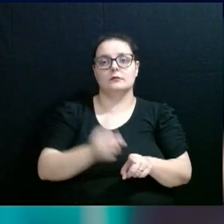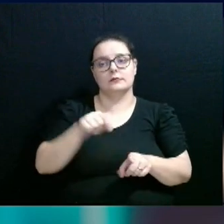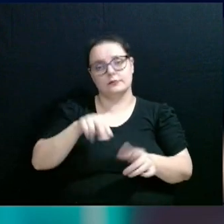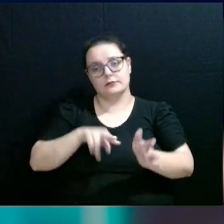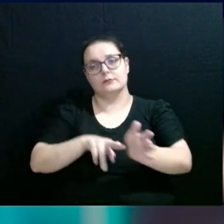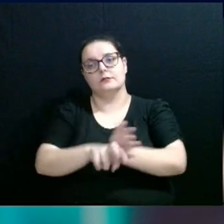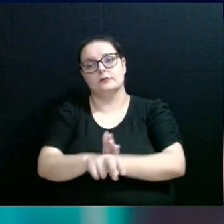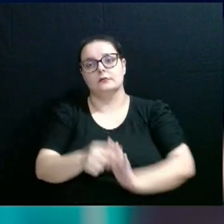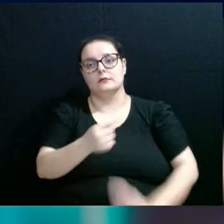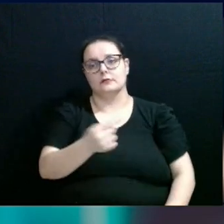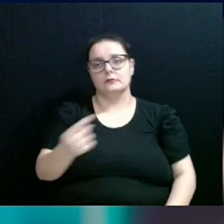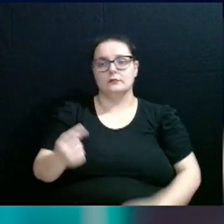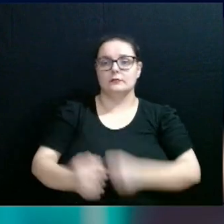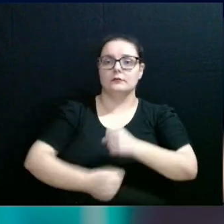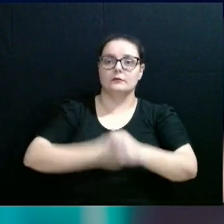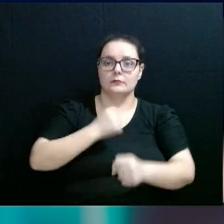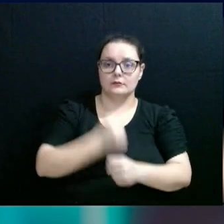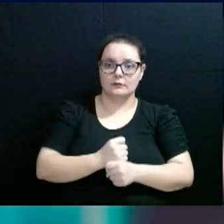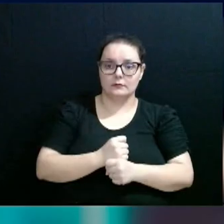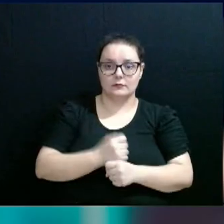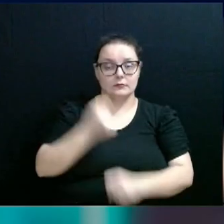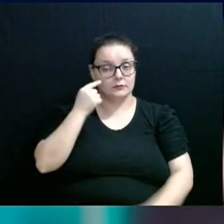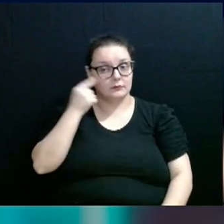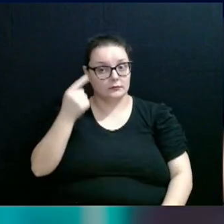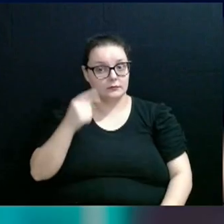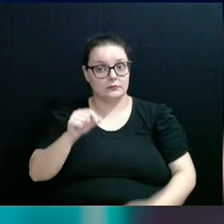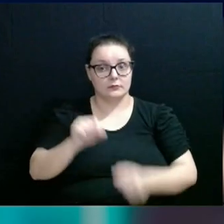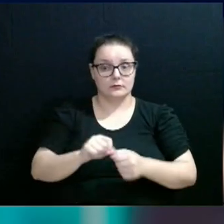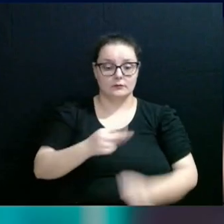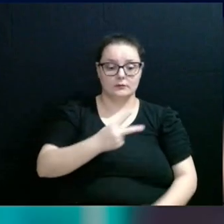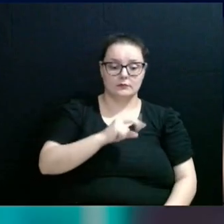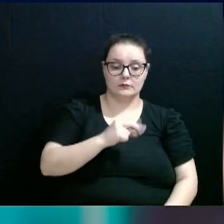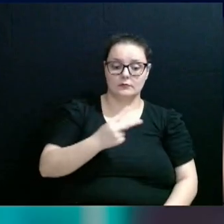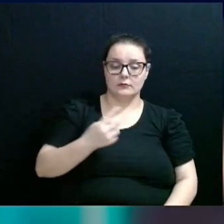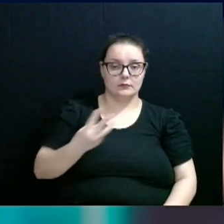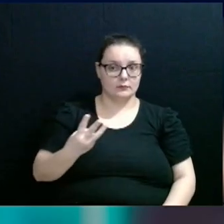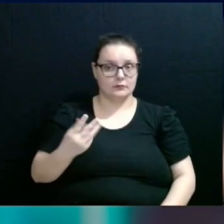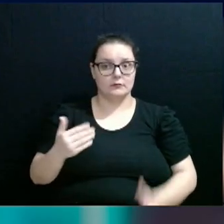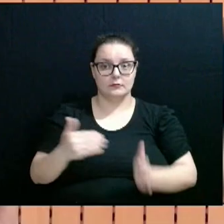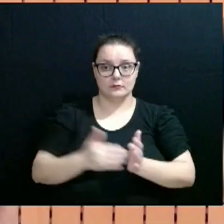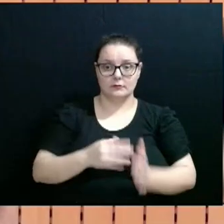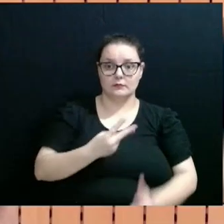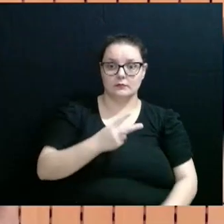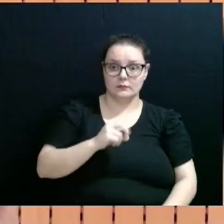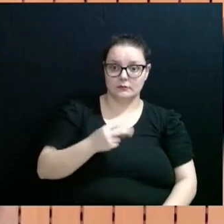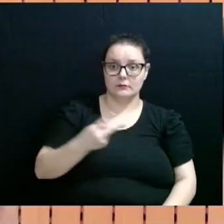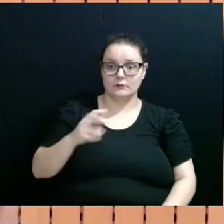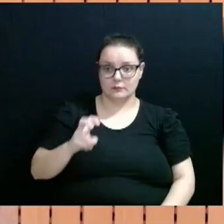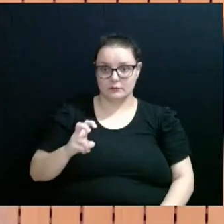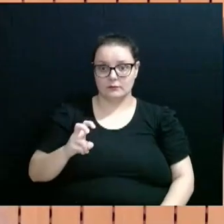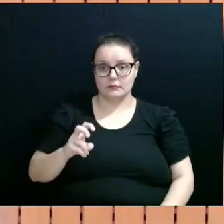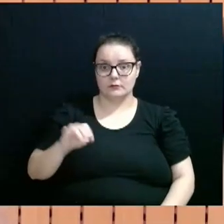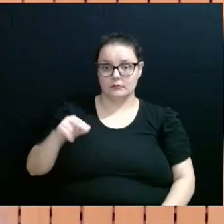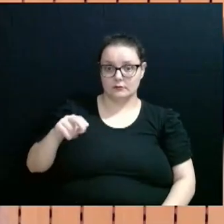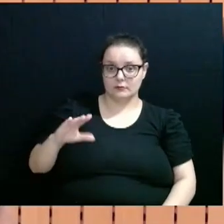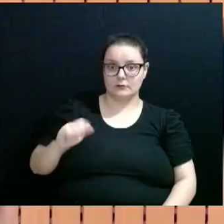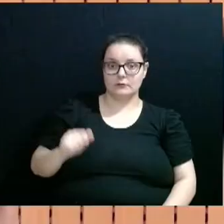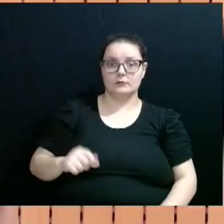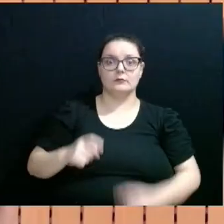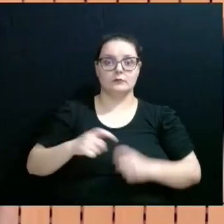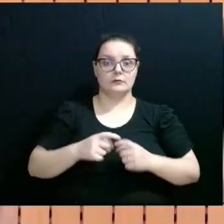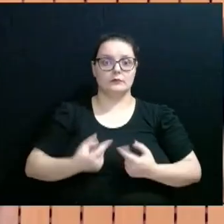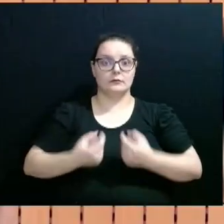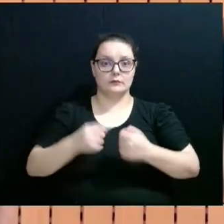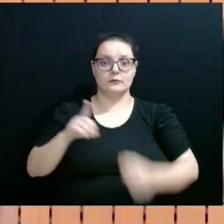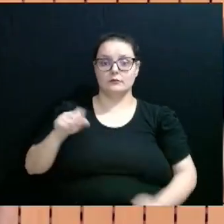ano. Isso é uma estimativa que foi feita de 2023 a 2025 pelo INCA. O oncologista Davi Cunha citou